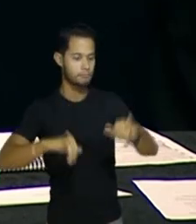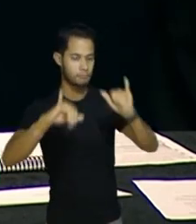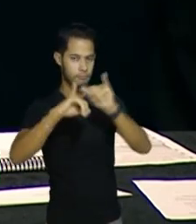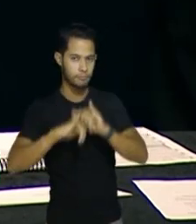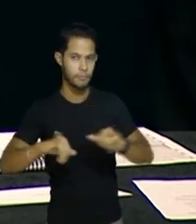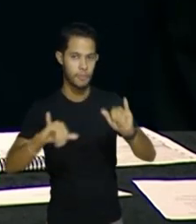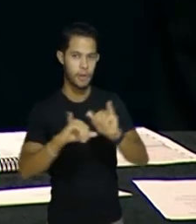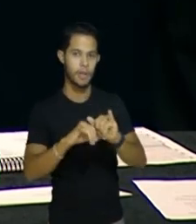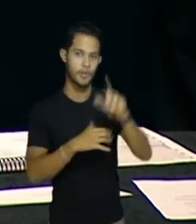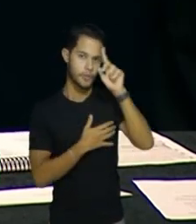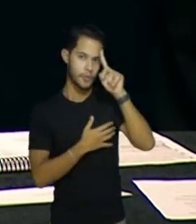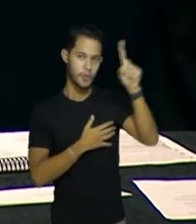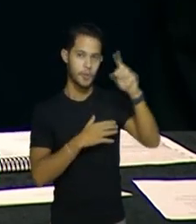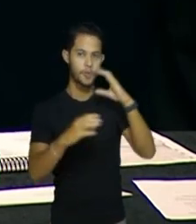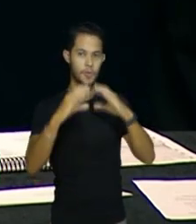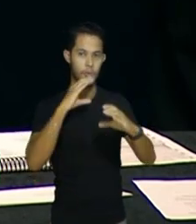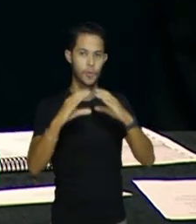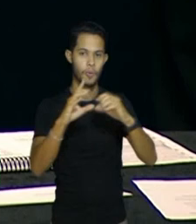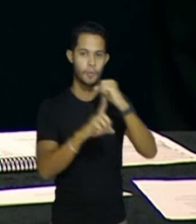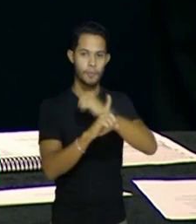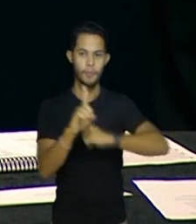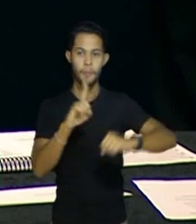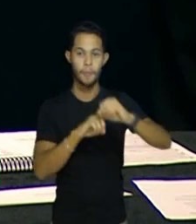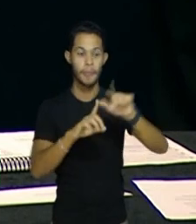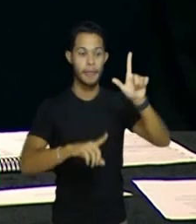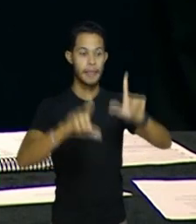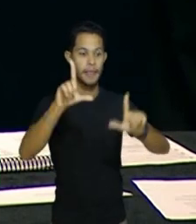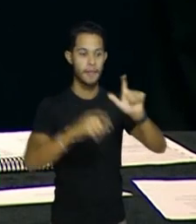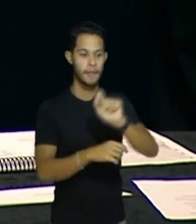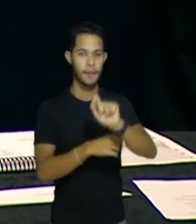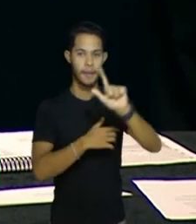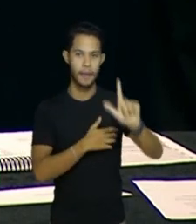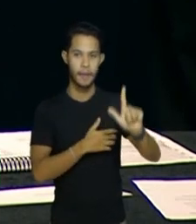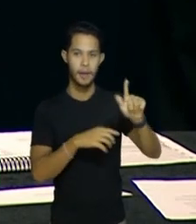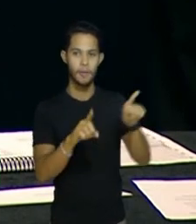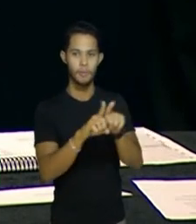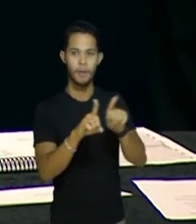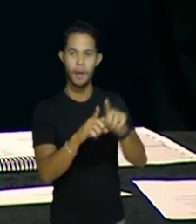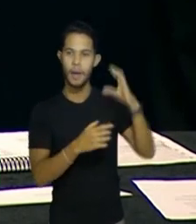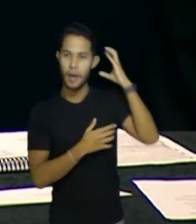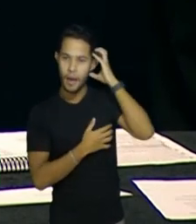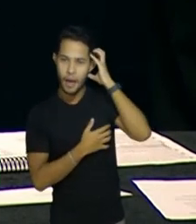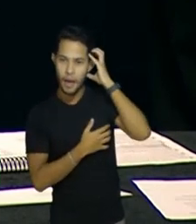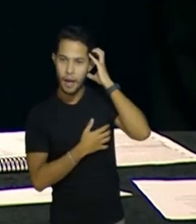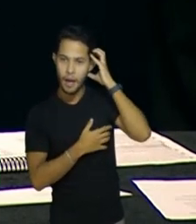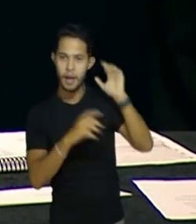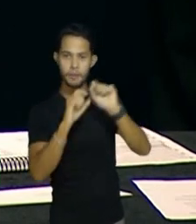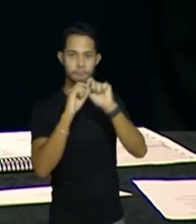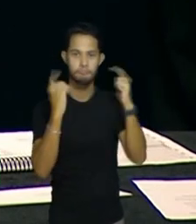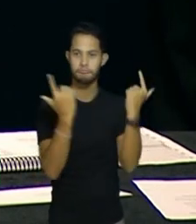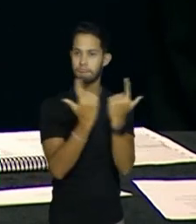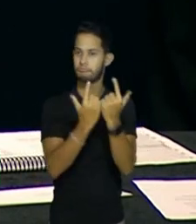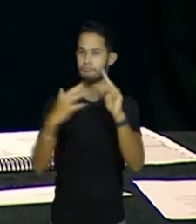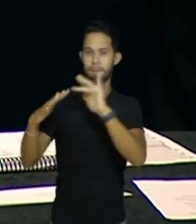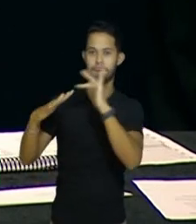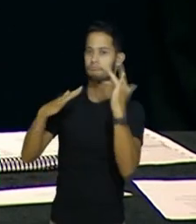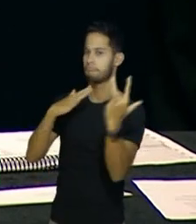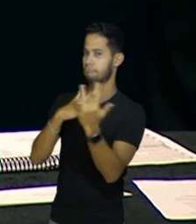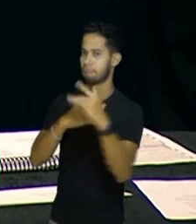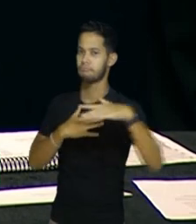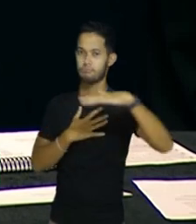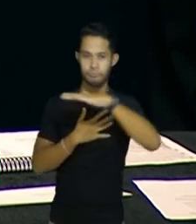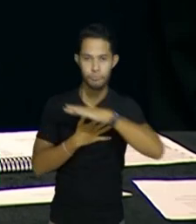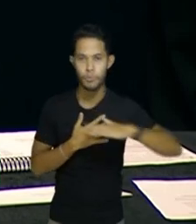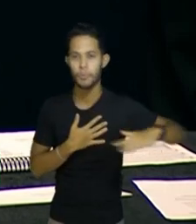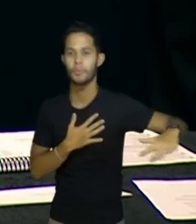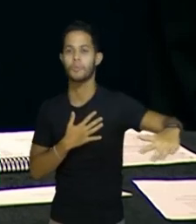Comunicação Social, TV Assembleia Legislativa, Rádio Alesc, todas as nossas redes sociais que estão dando